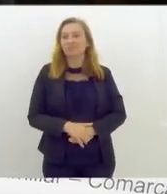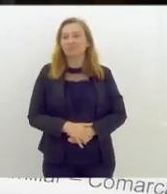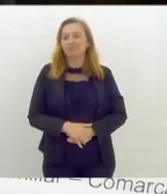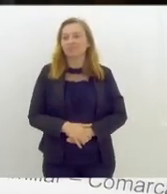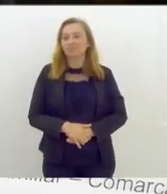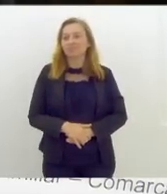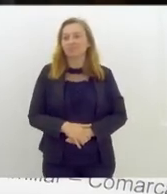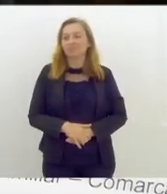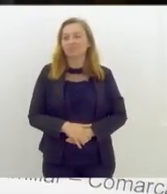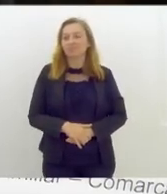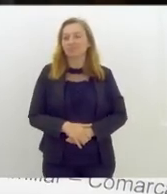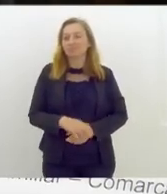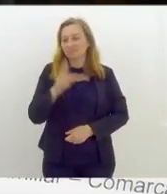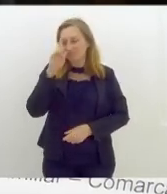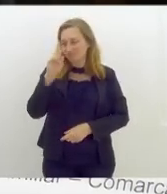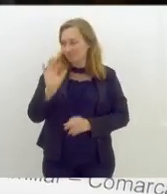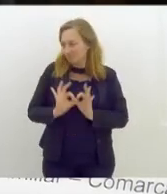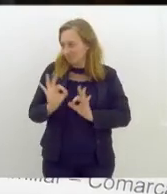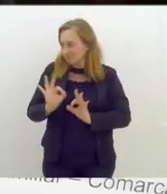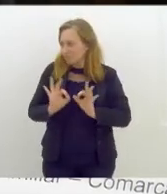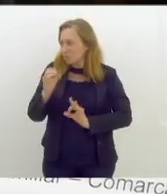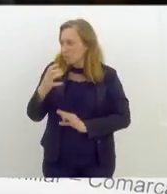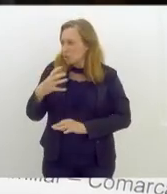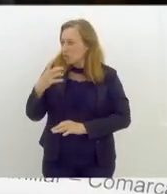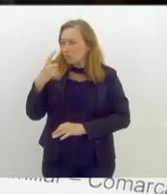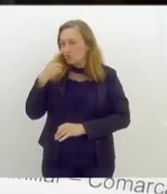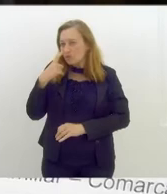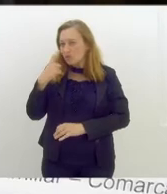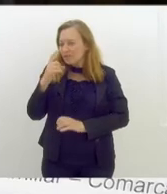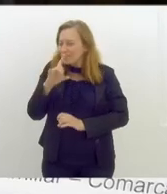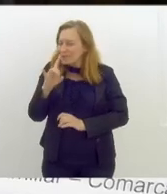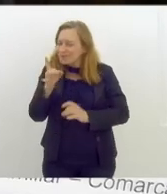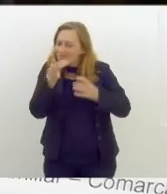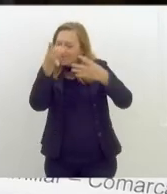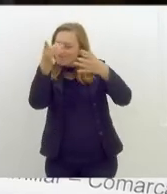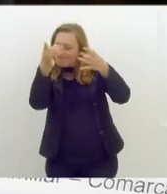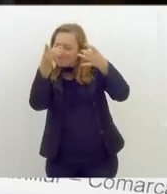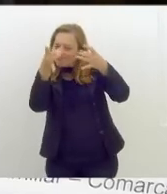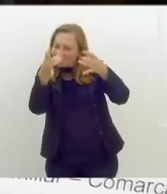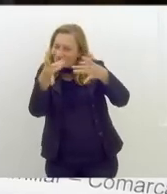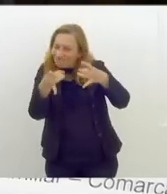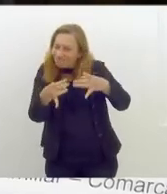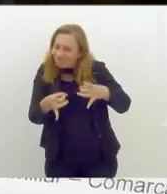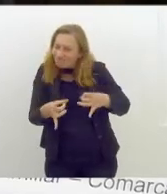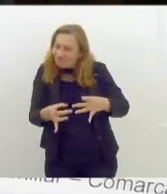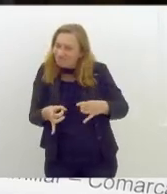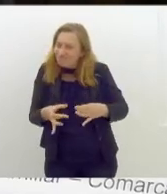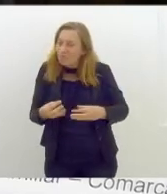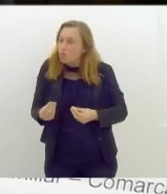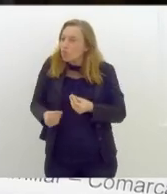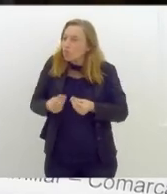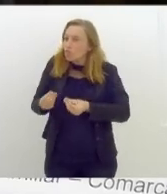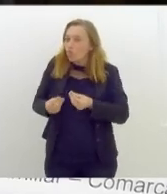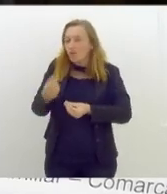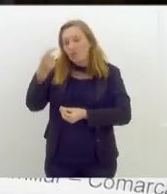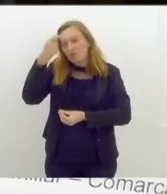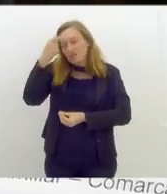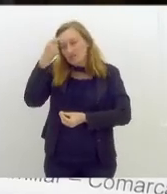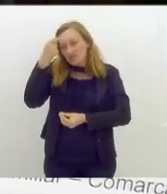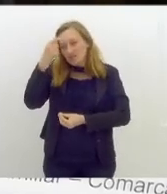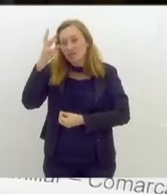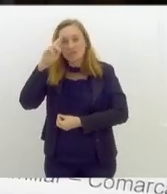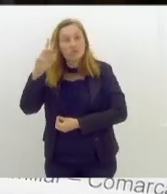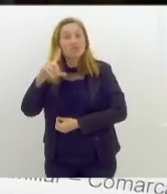o documentário que o senhor fez, eu vi assim, cada detalhe, cada ato, como o senhor tem ciência de todas